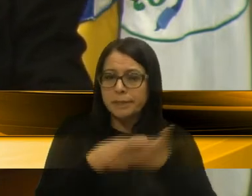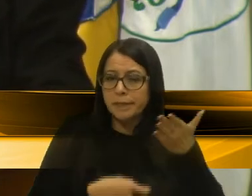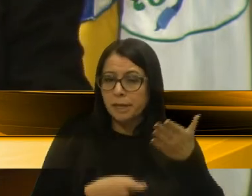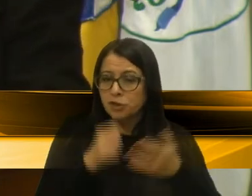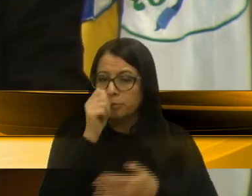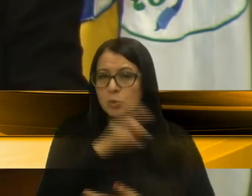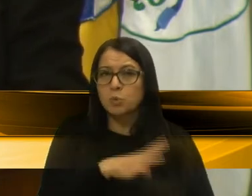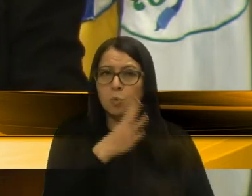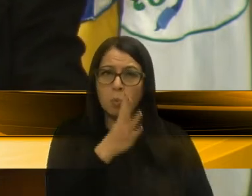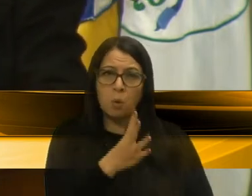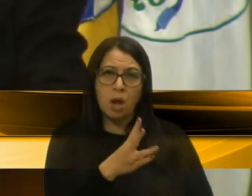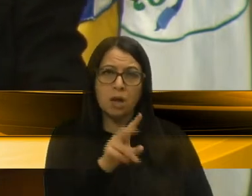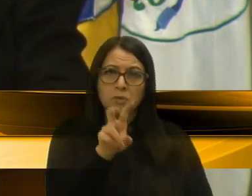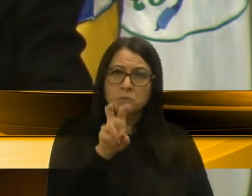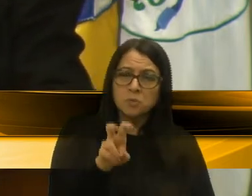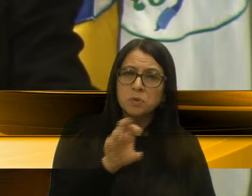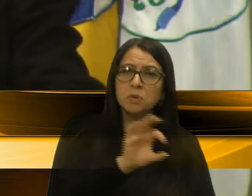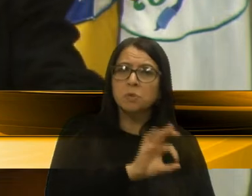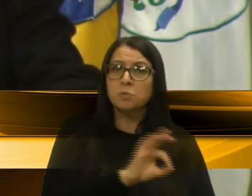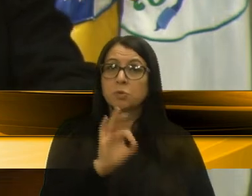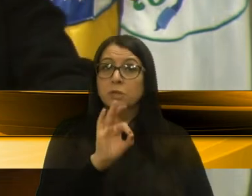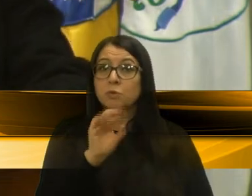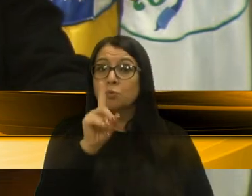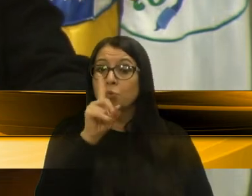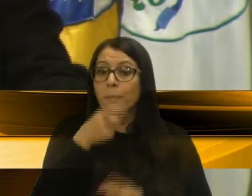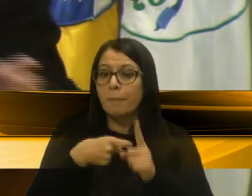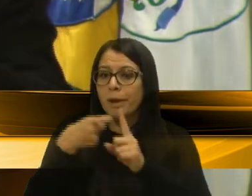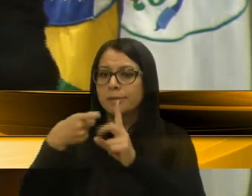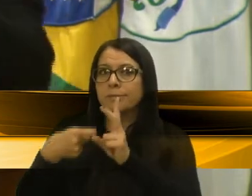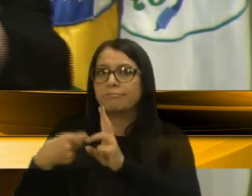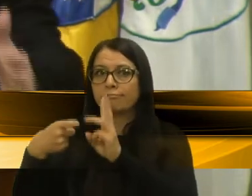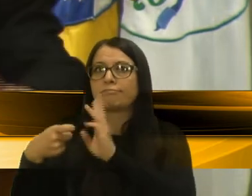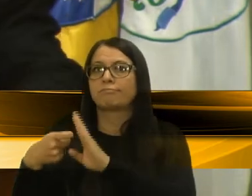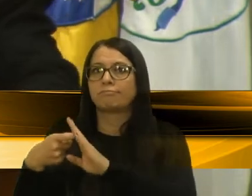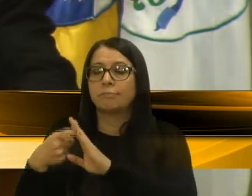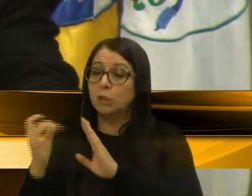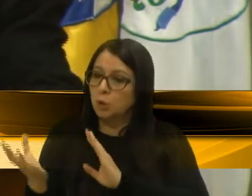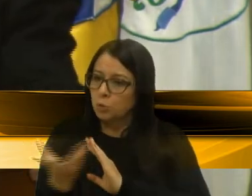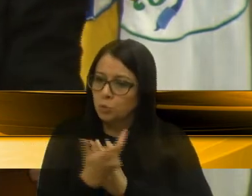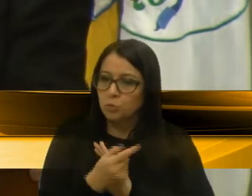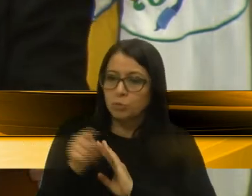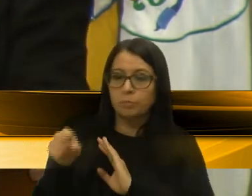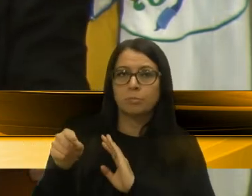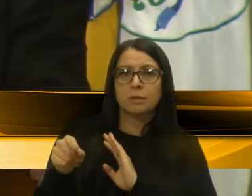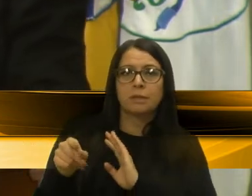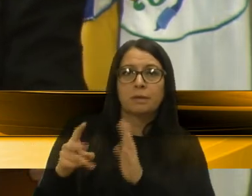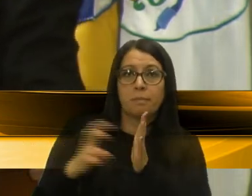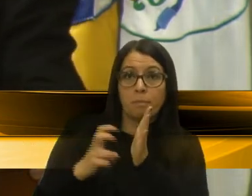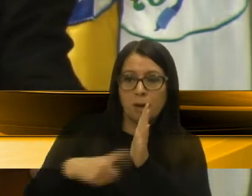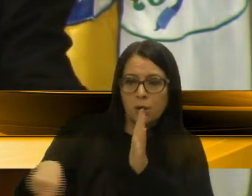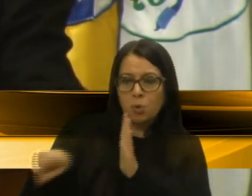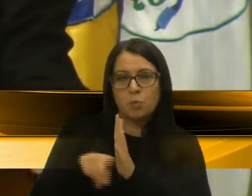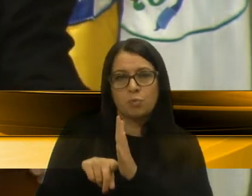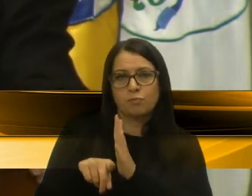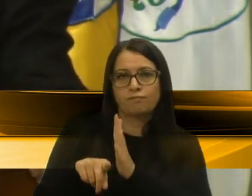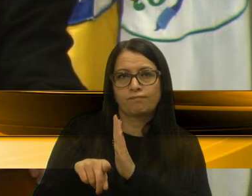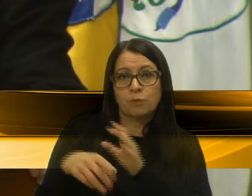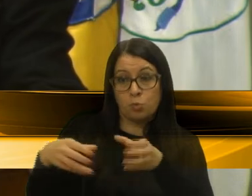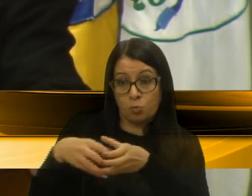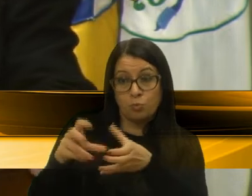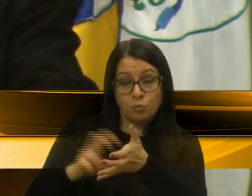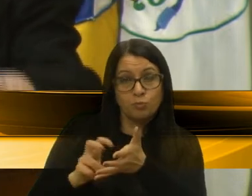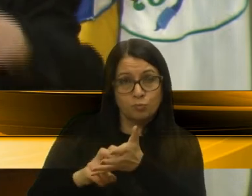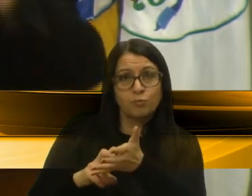absurdas, 4%, 5% ao mês. Então é tudo para a banca. O sistema financeiro